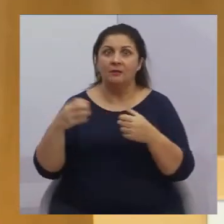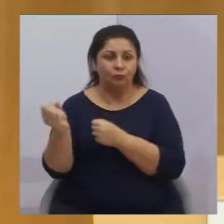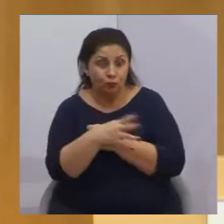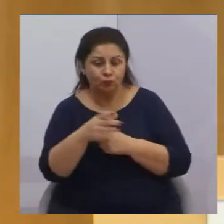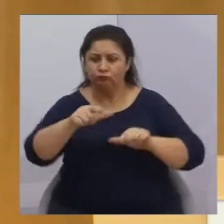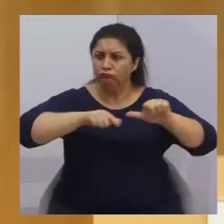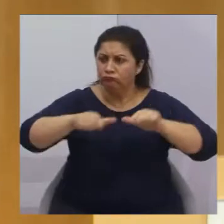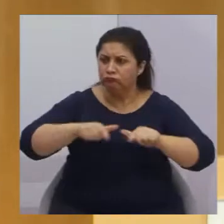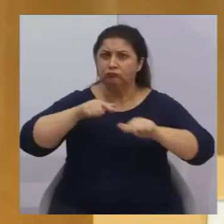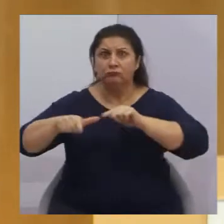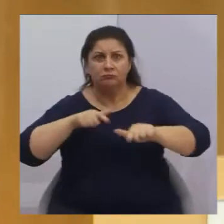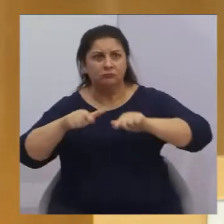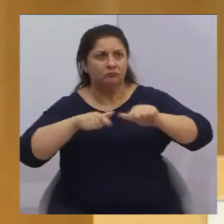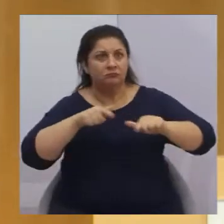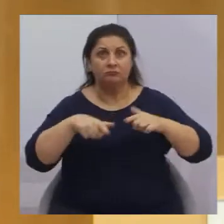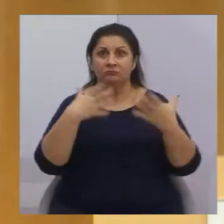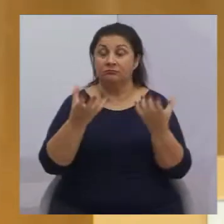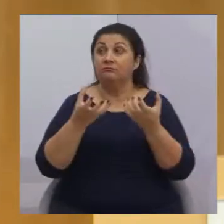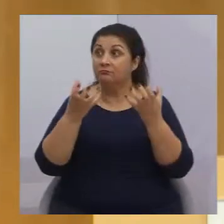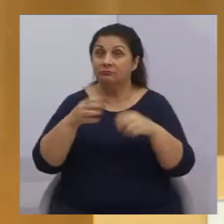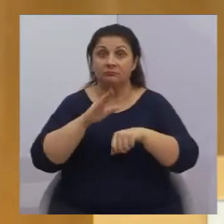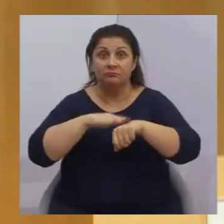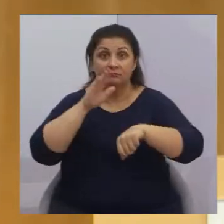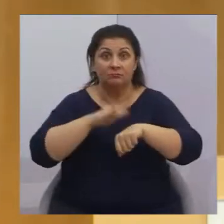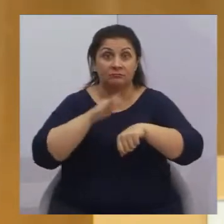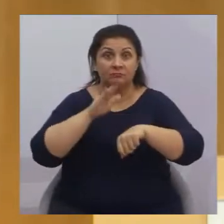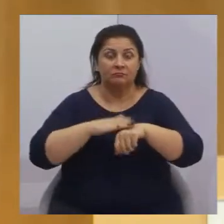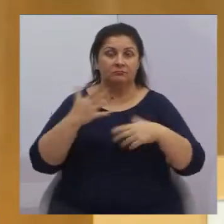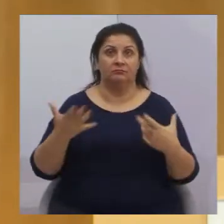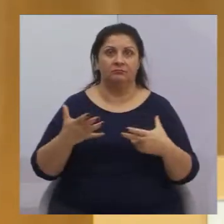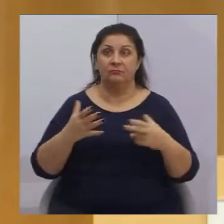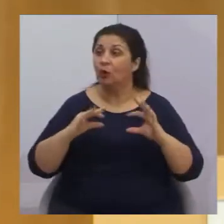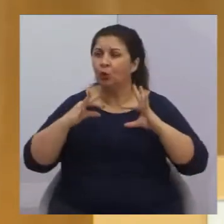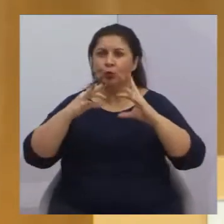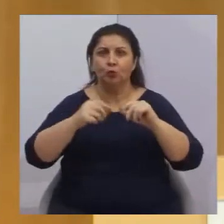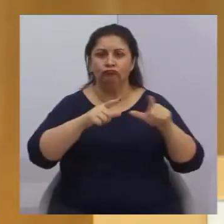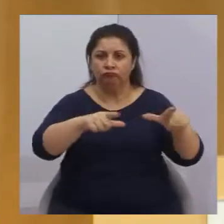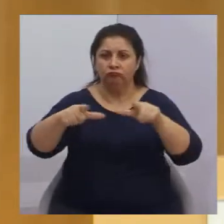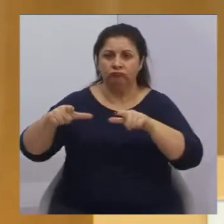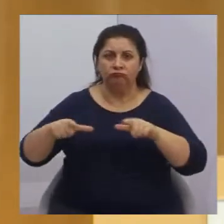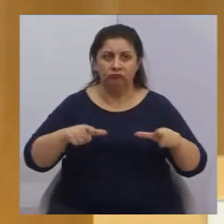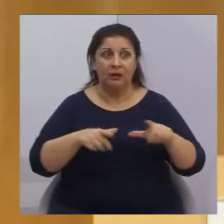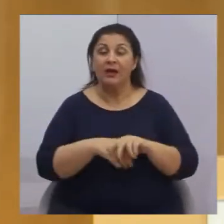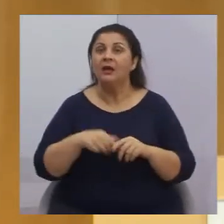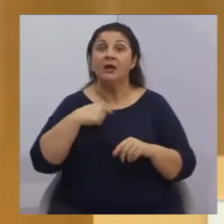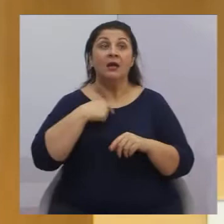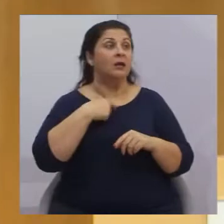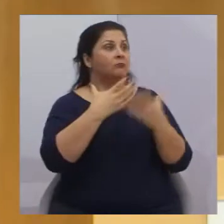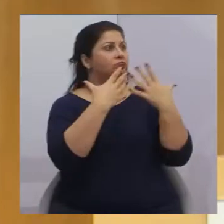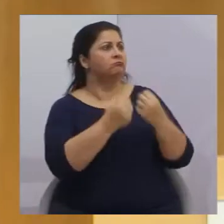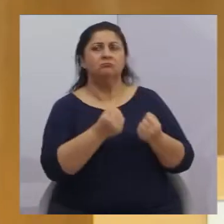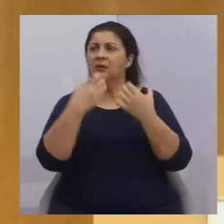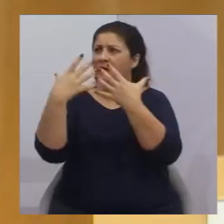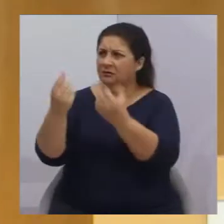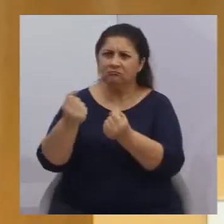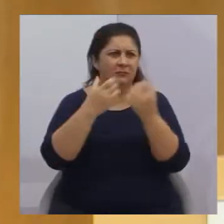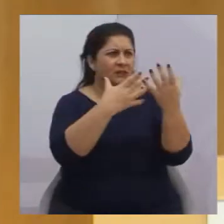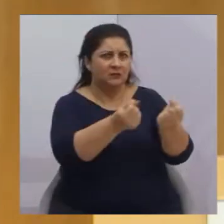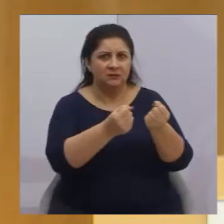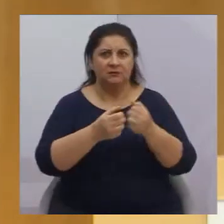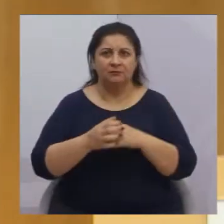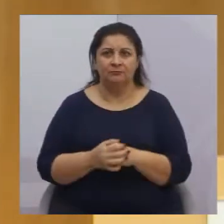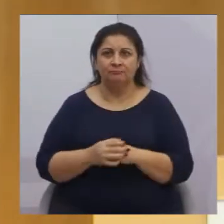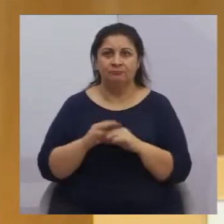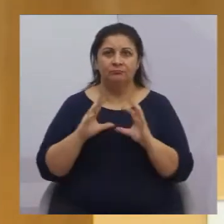está sempre querendo, né, estar em todas as atividades. Não, pode deixar que eu aceito, pode deixar que